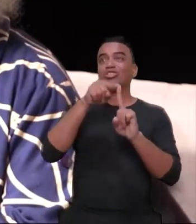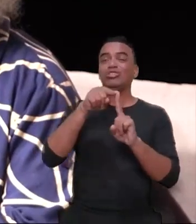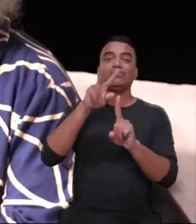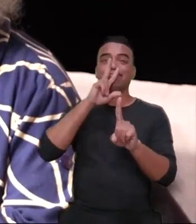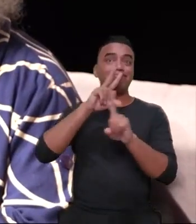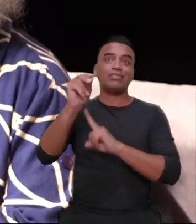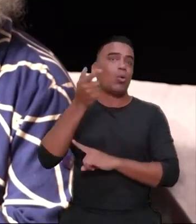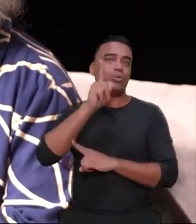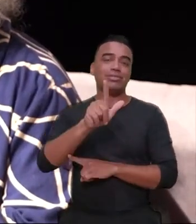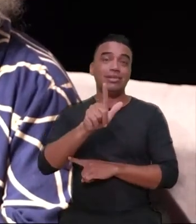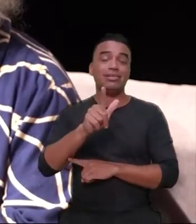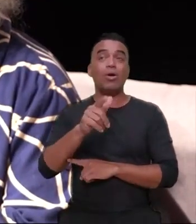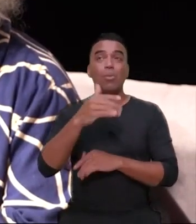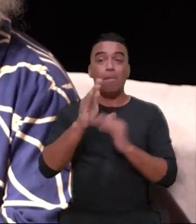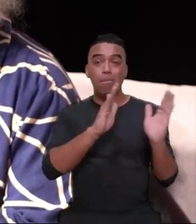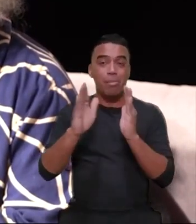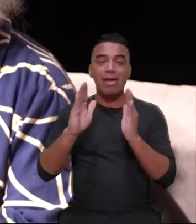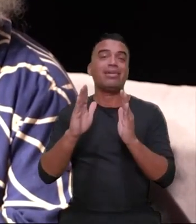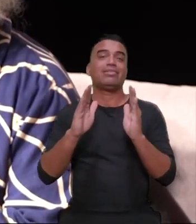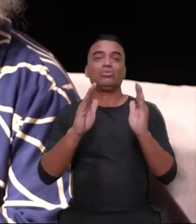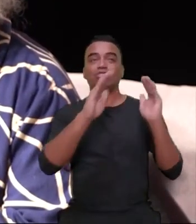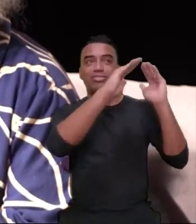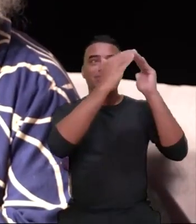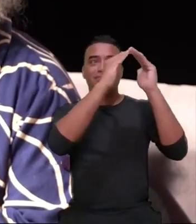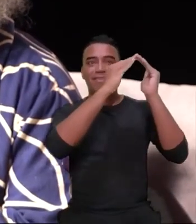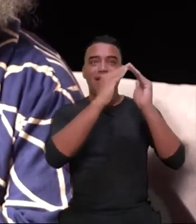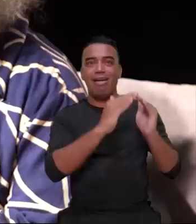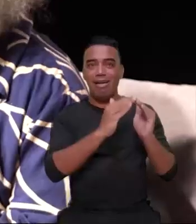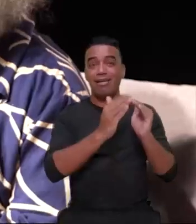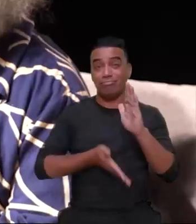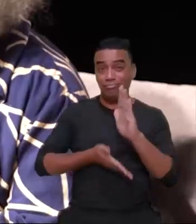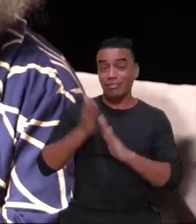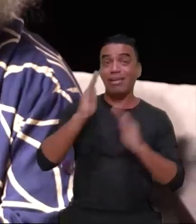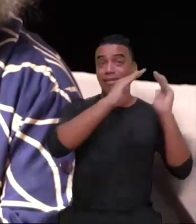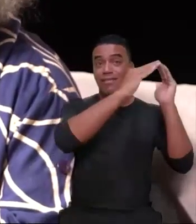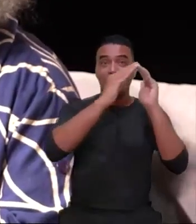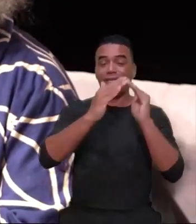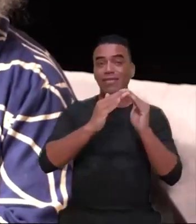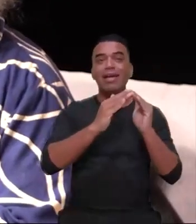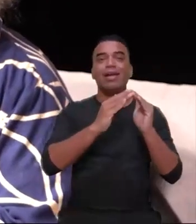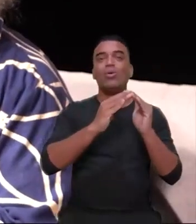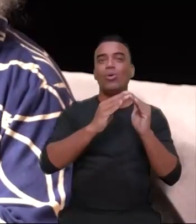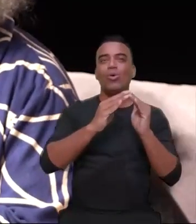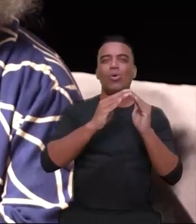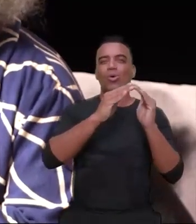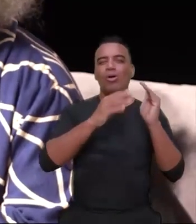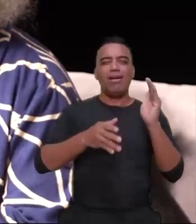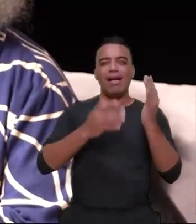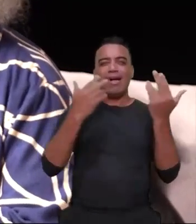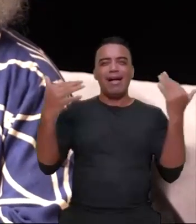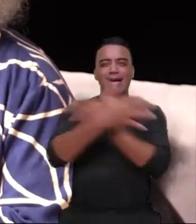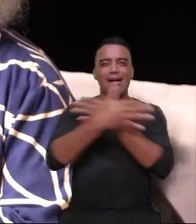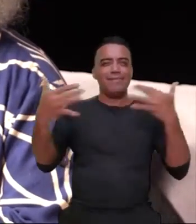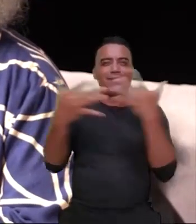momento, também, eu estava vivendo um processo de desfavelamento, com aquela favela do Pinduraçaia, lá no alto da